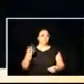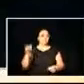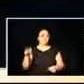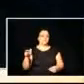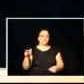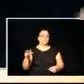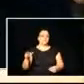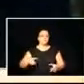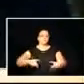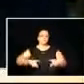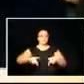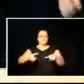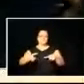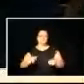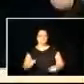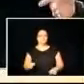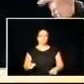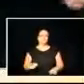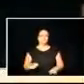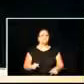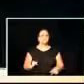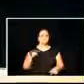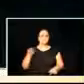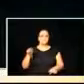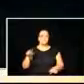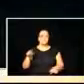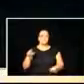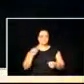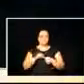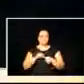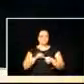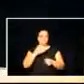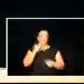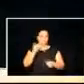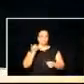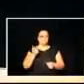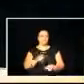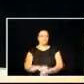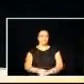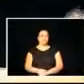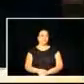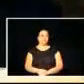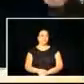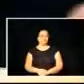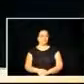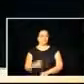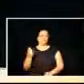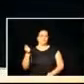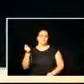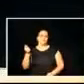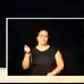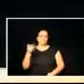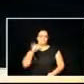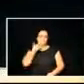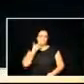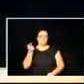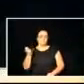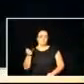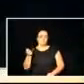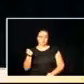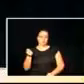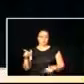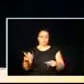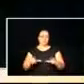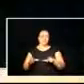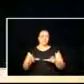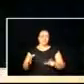melhor. E eles felizes, contentes com seus ganhos, estarão dando o melhor para os alunos da Unital. Então são